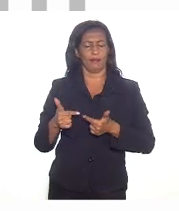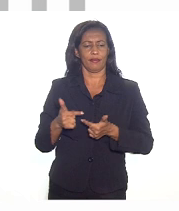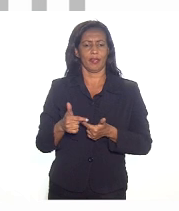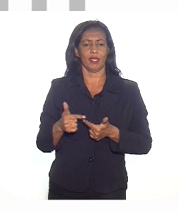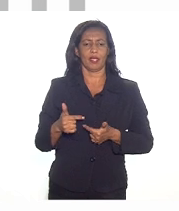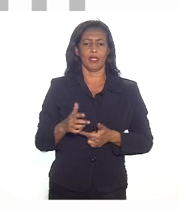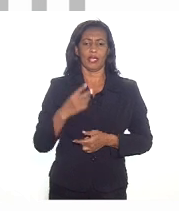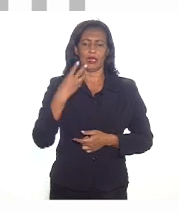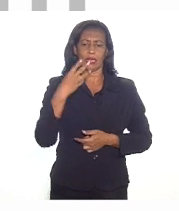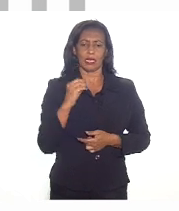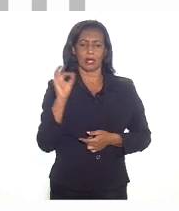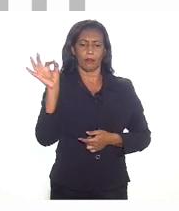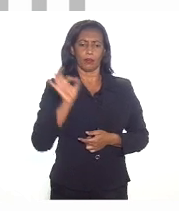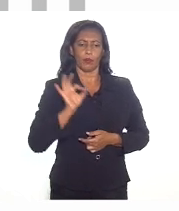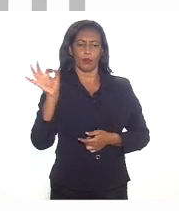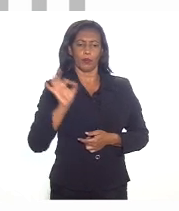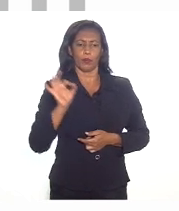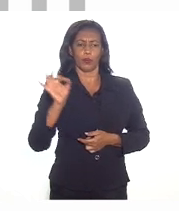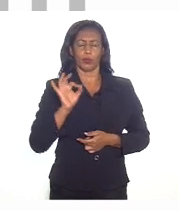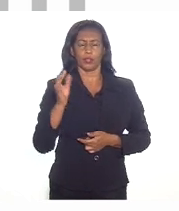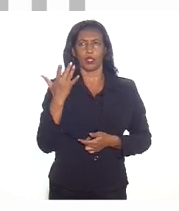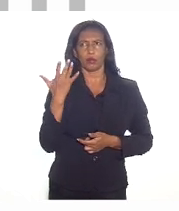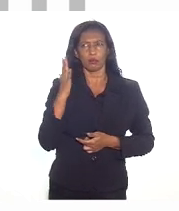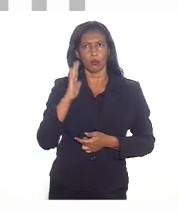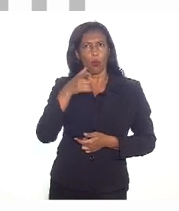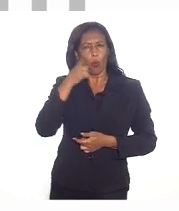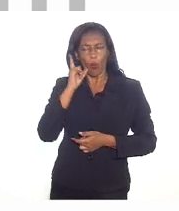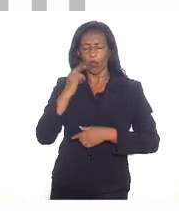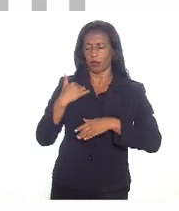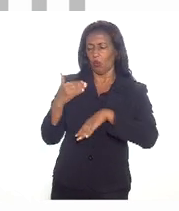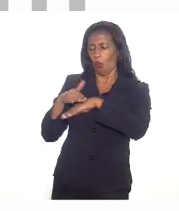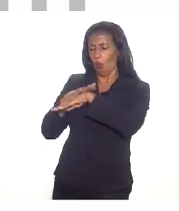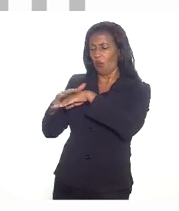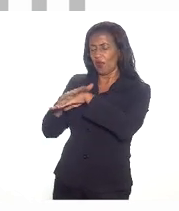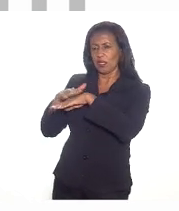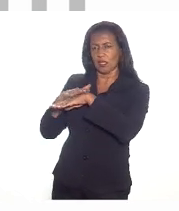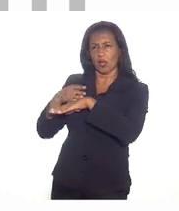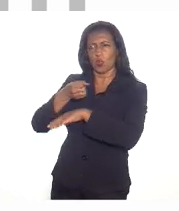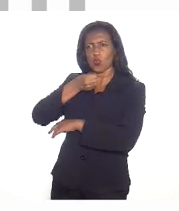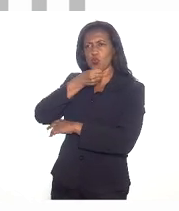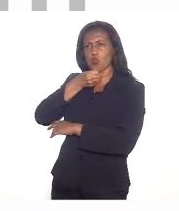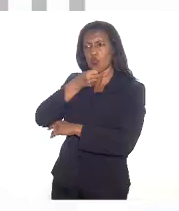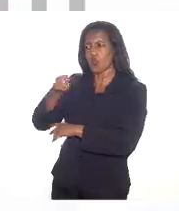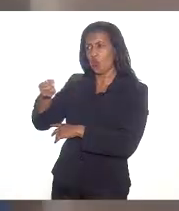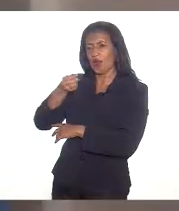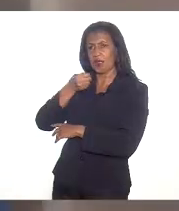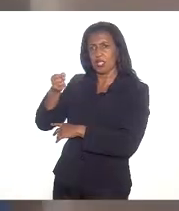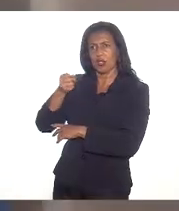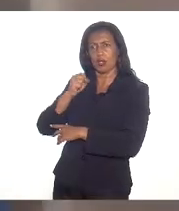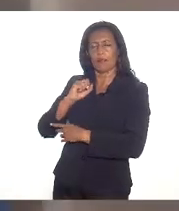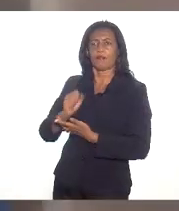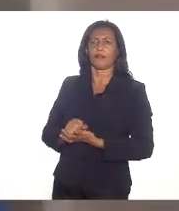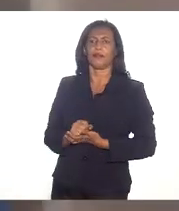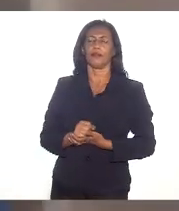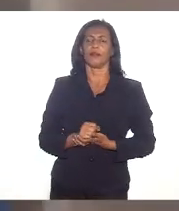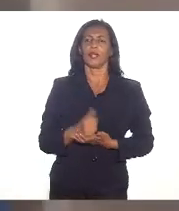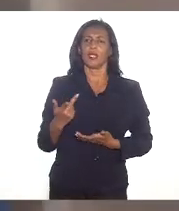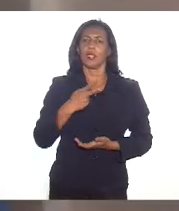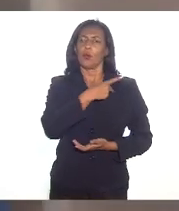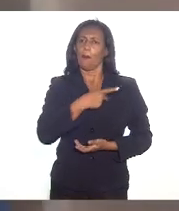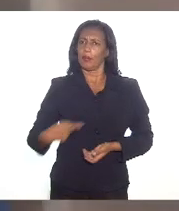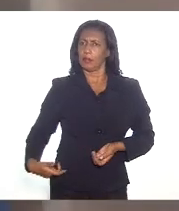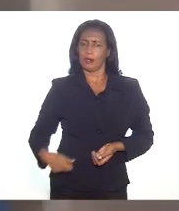dizer, não tem... Eu estava até conversando ontem com um jornalista, até com o presidente André Siciliano, e ele estava me